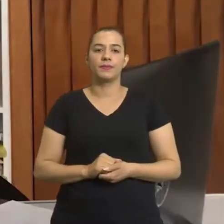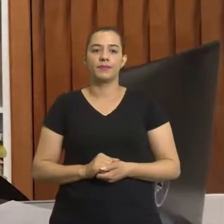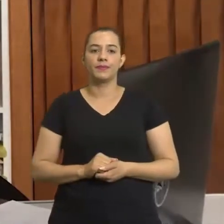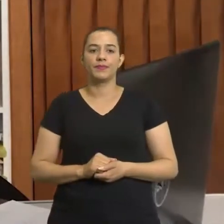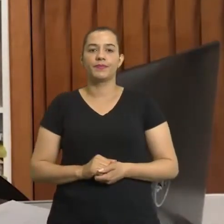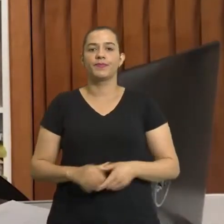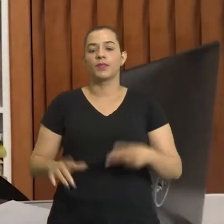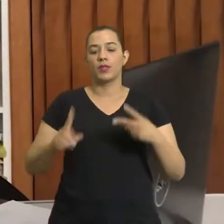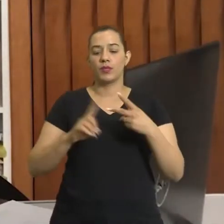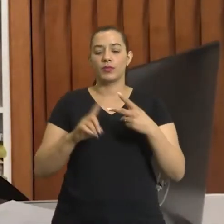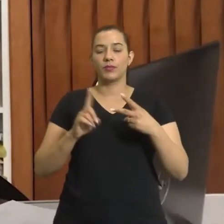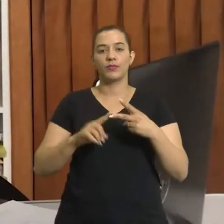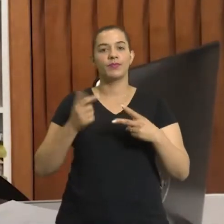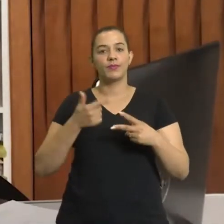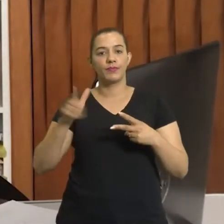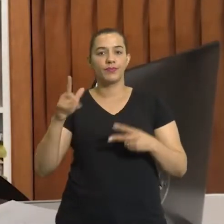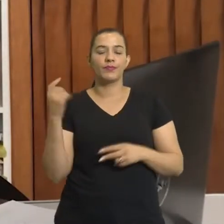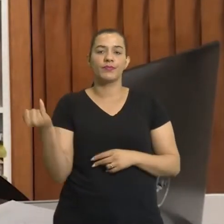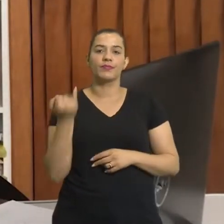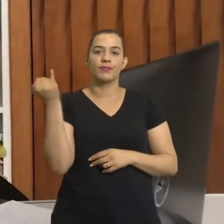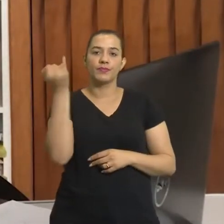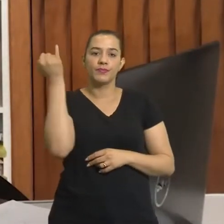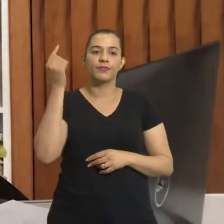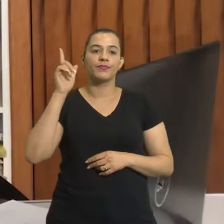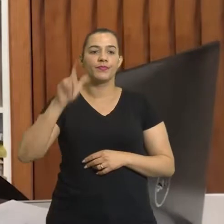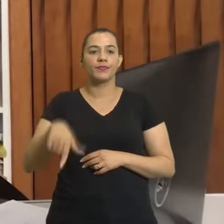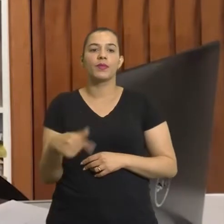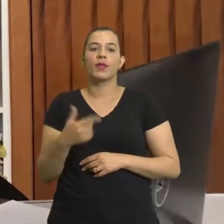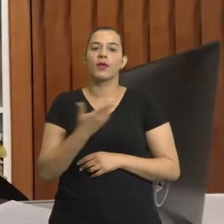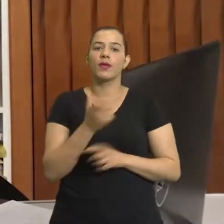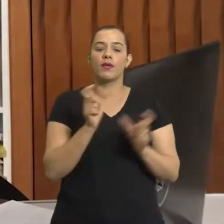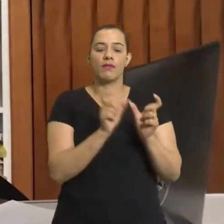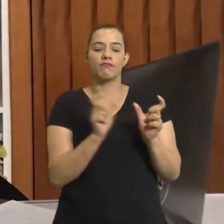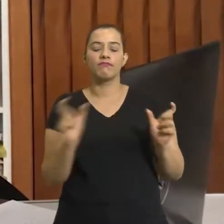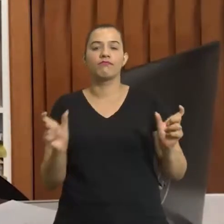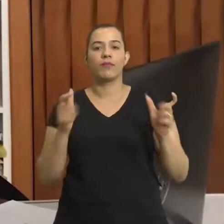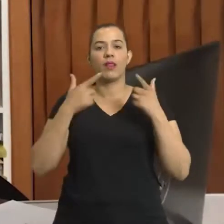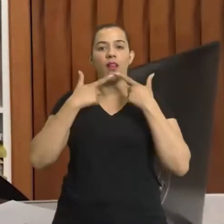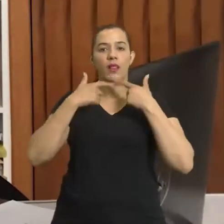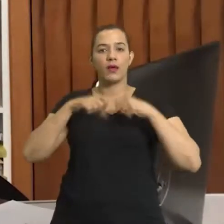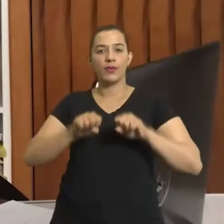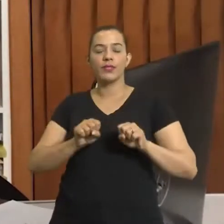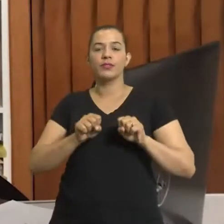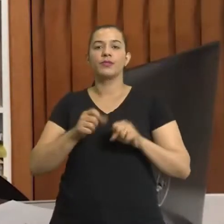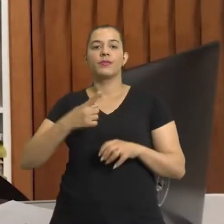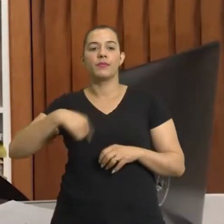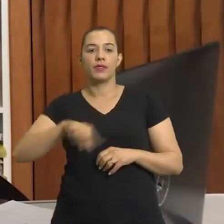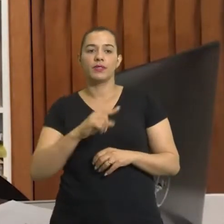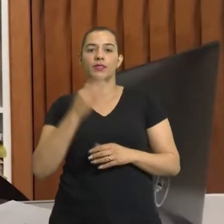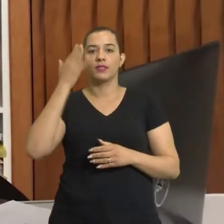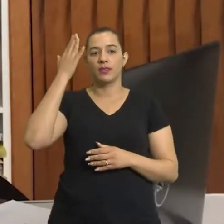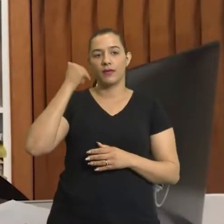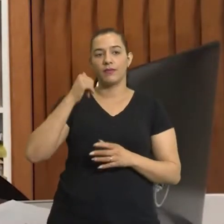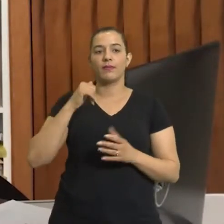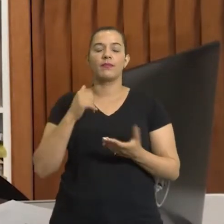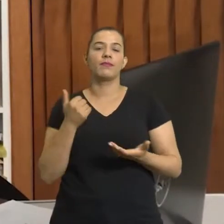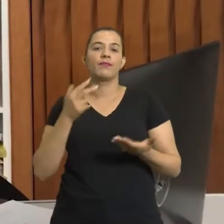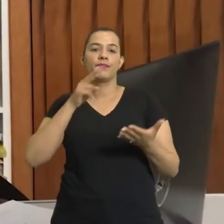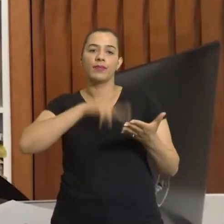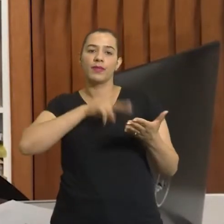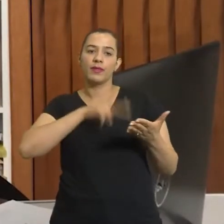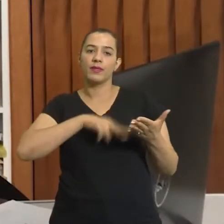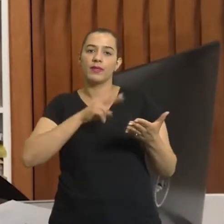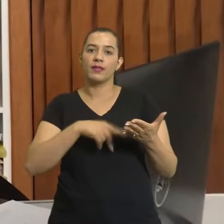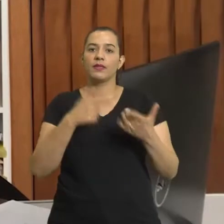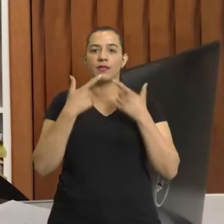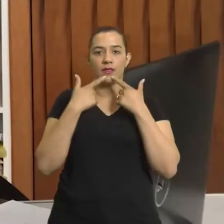Segundo conhecimento importantíssimo para a gente conseguir ler é o conhecimento linguístico. Afinal de contas, para a gente decodificar uma